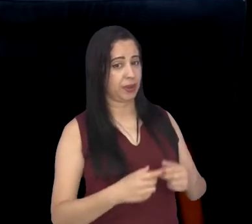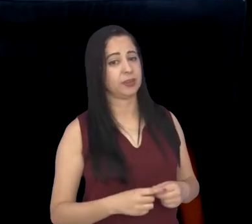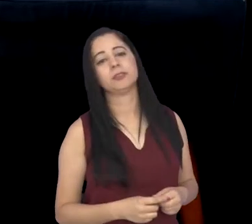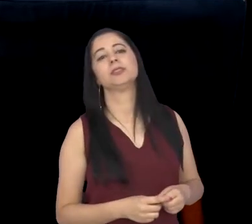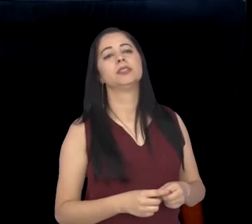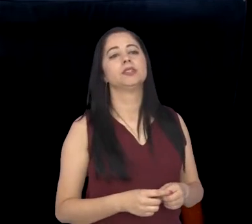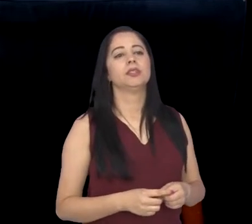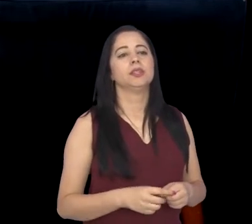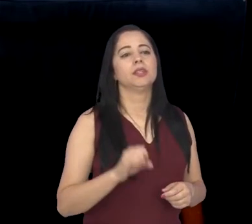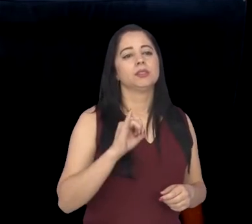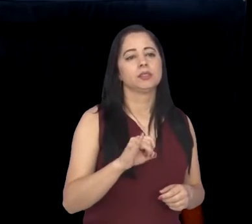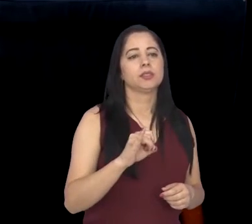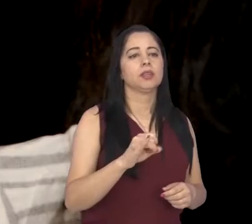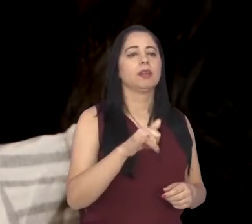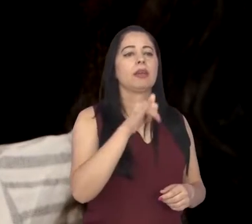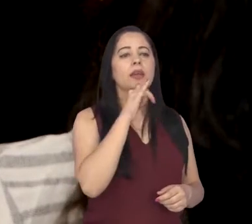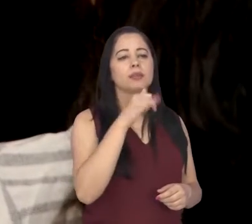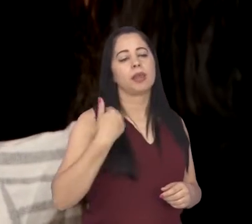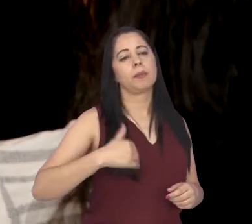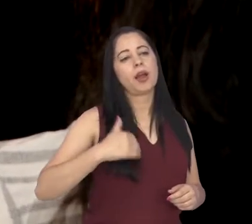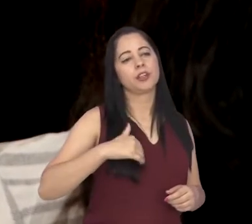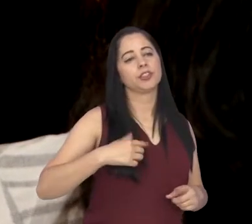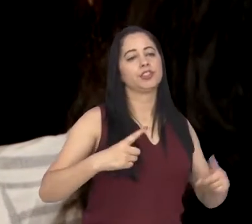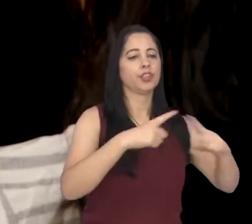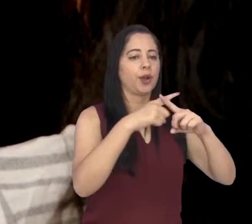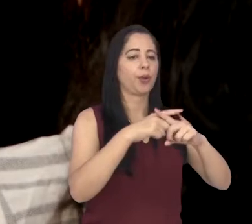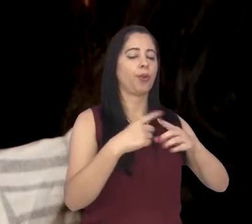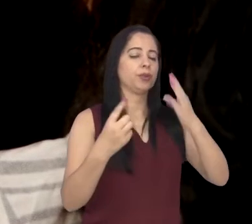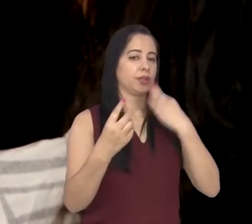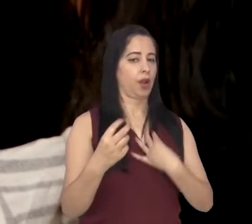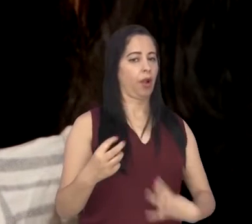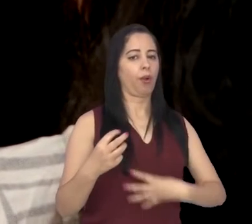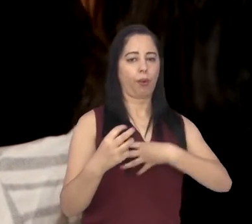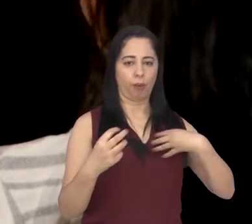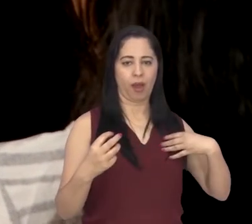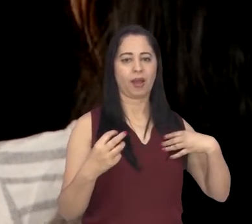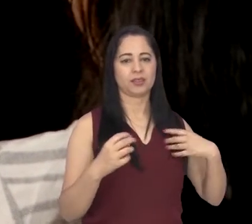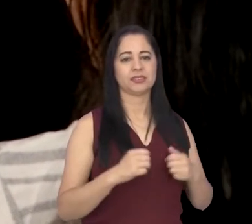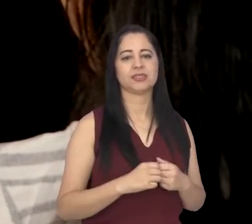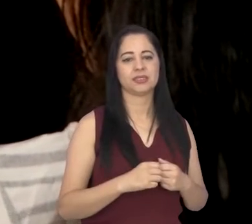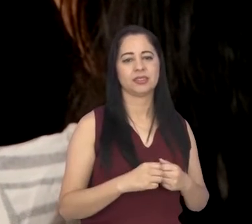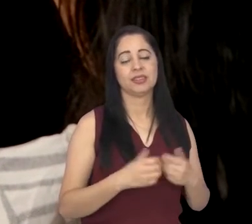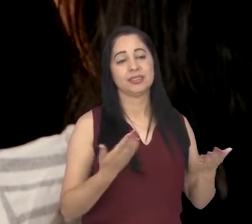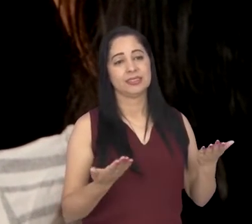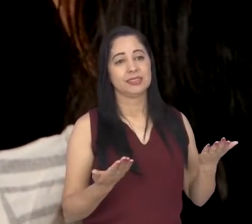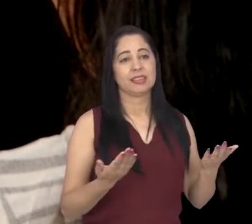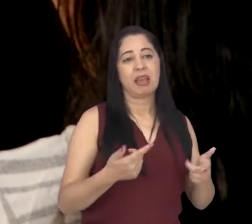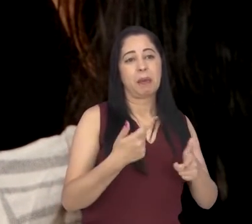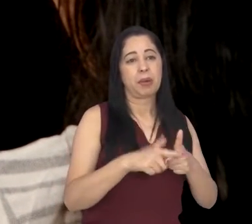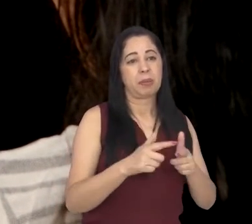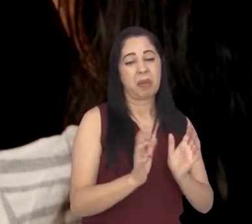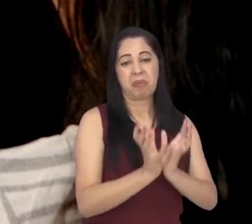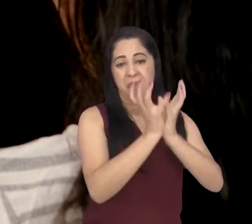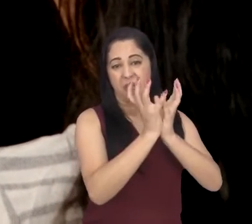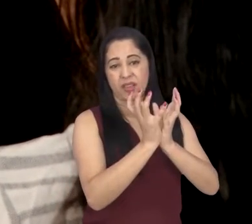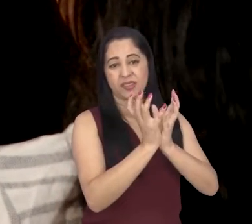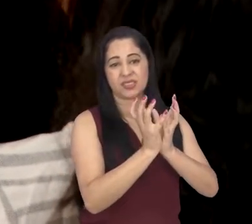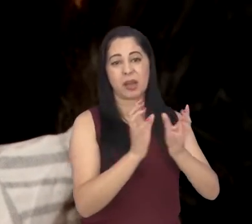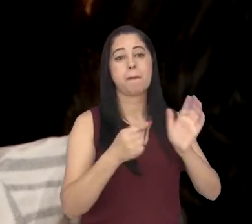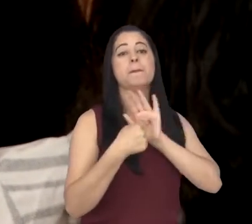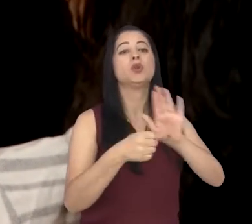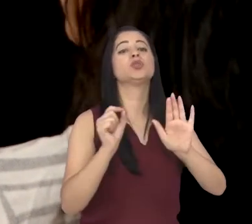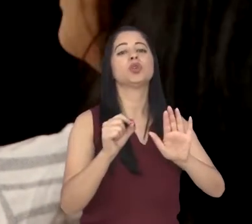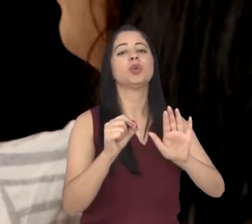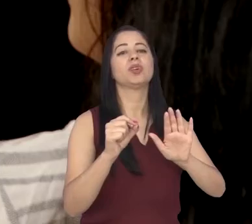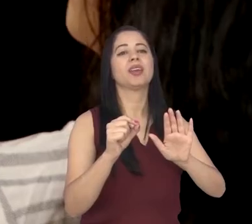ainda. No jogo da Argentina e Croácia, independente do título ou não, humilhou o Brasil